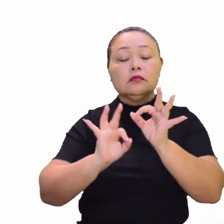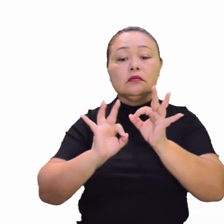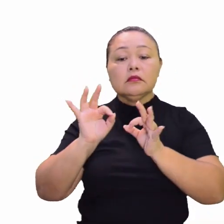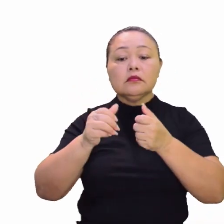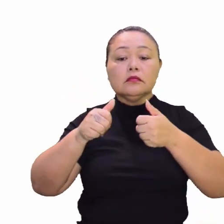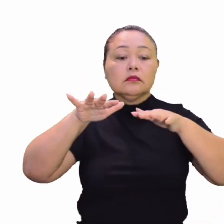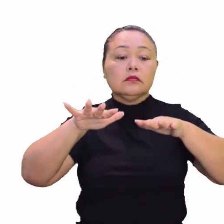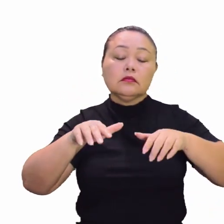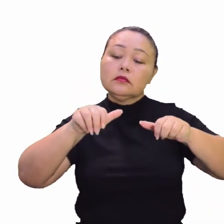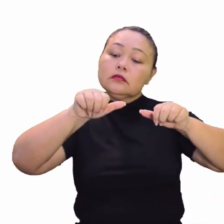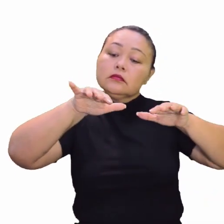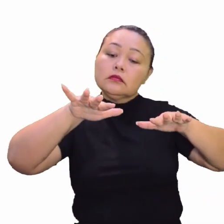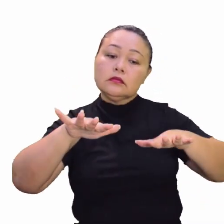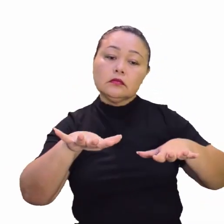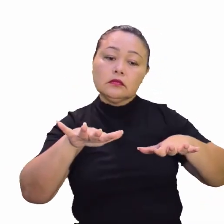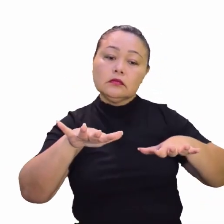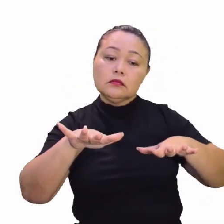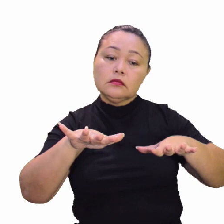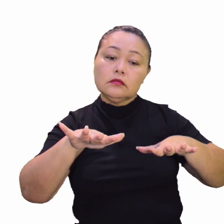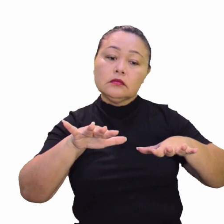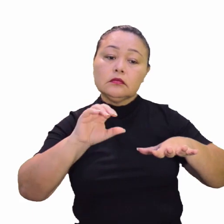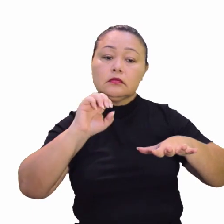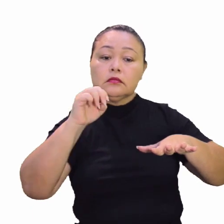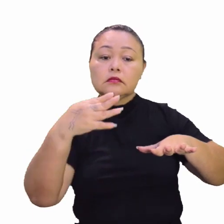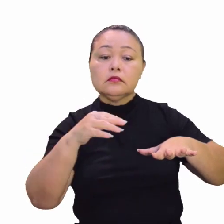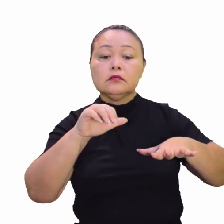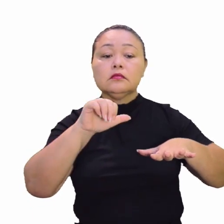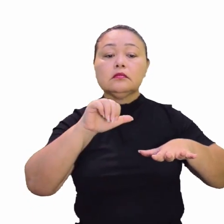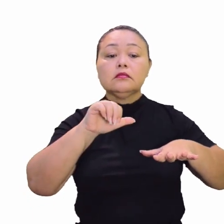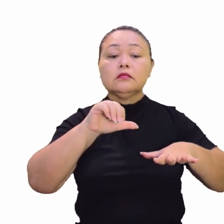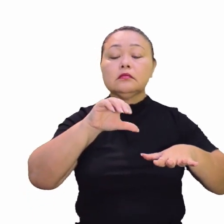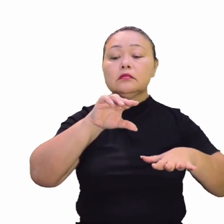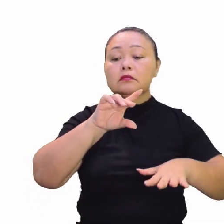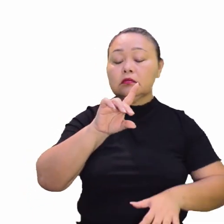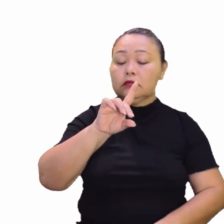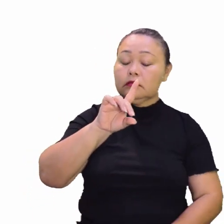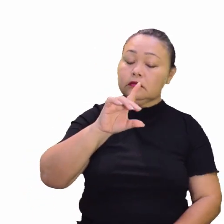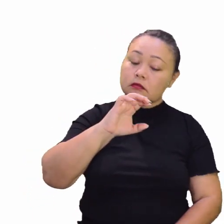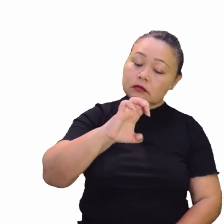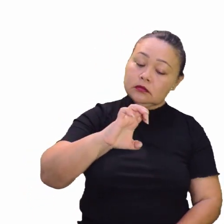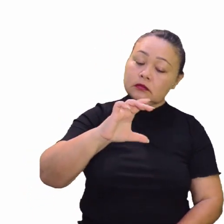por estacionalidade ou estresse